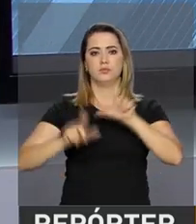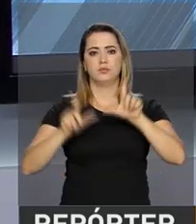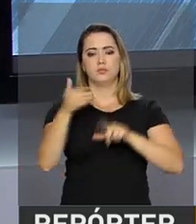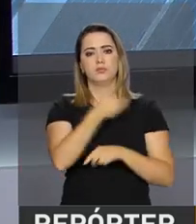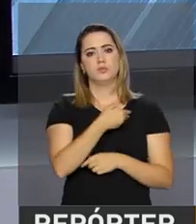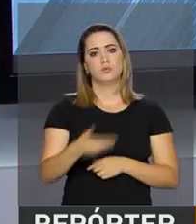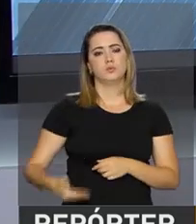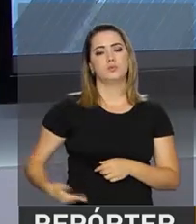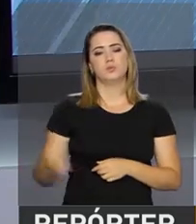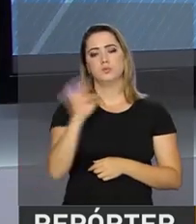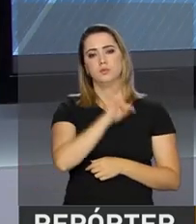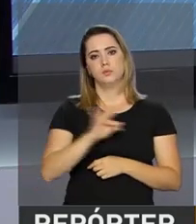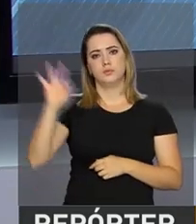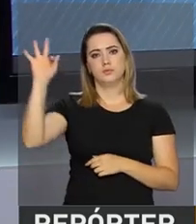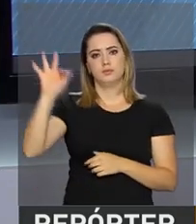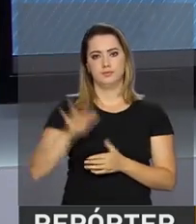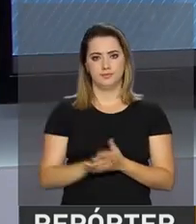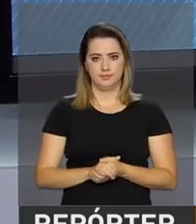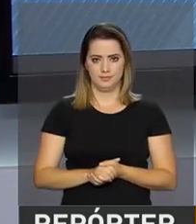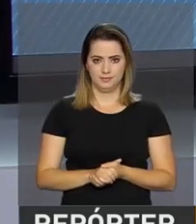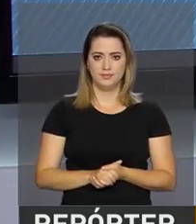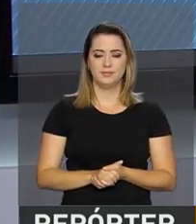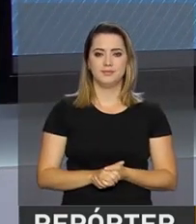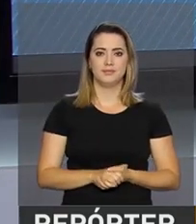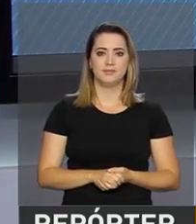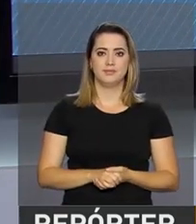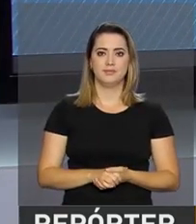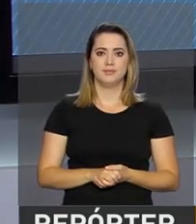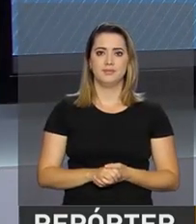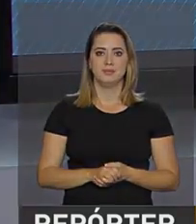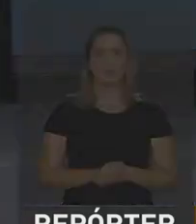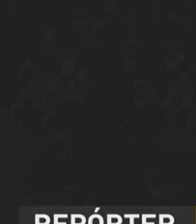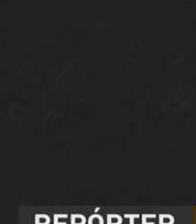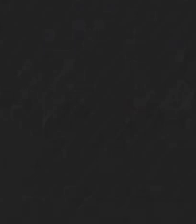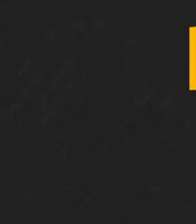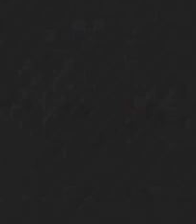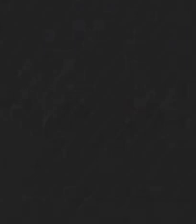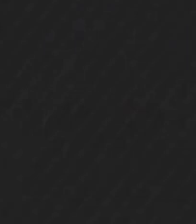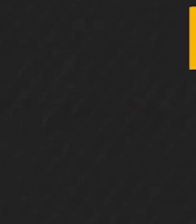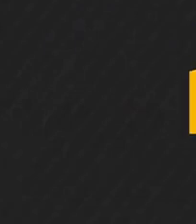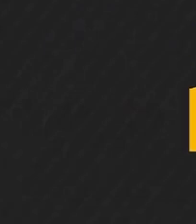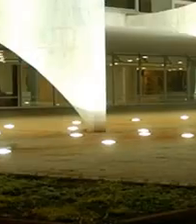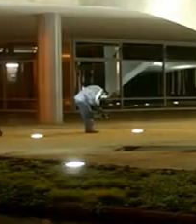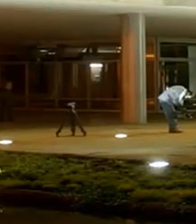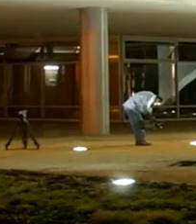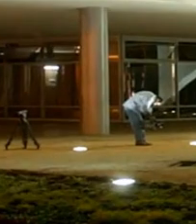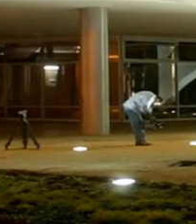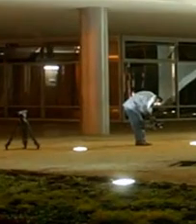continue com a gente na NBR, a TV do Governo Federal. Música.